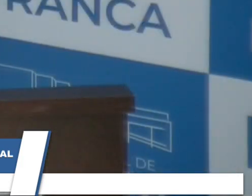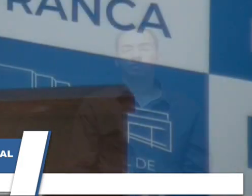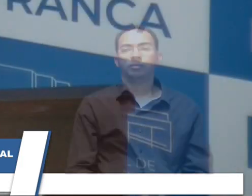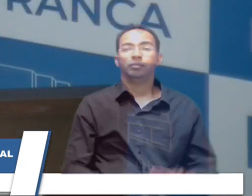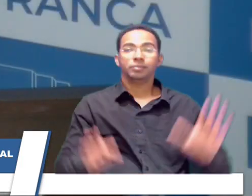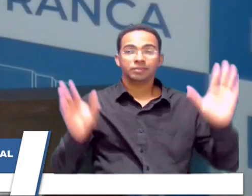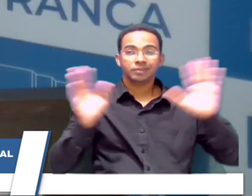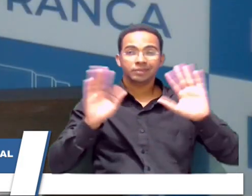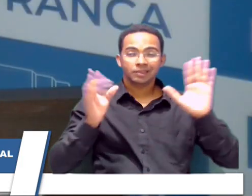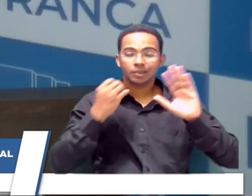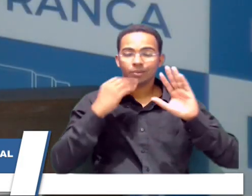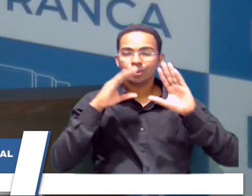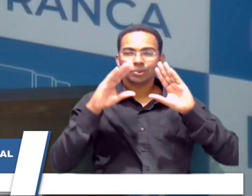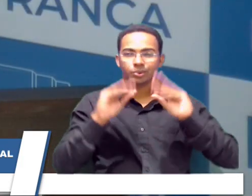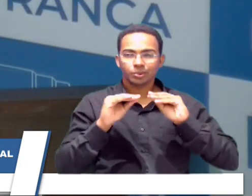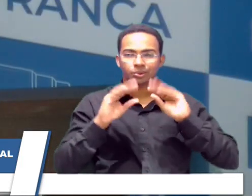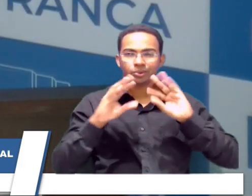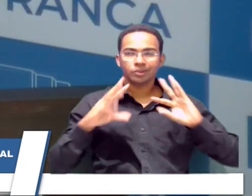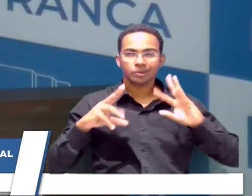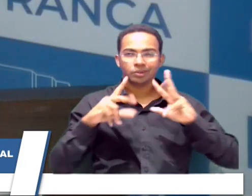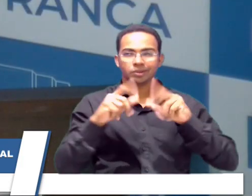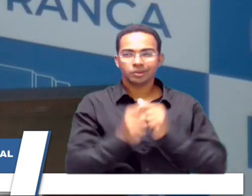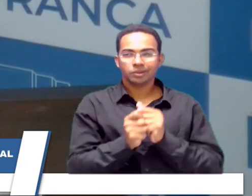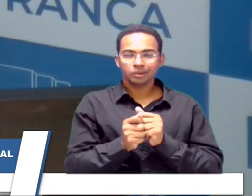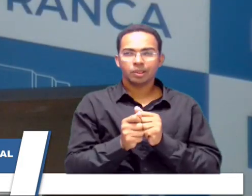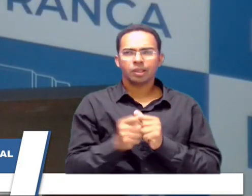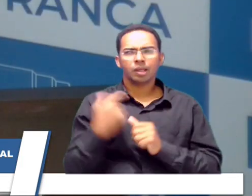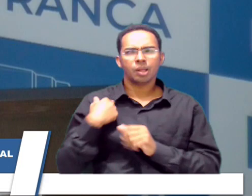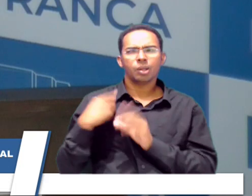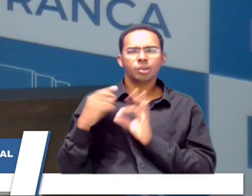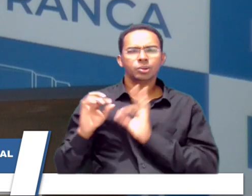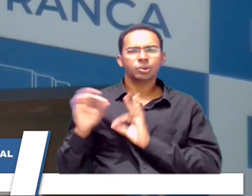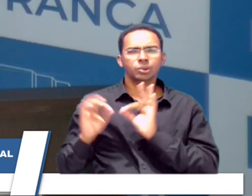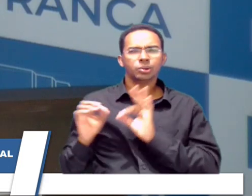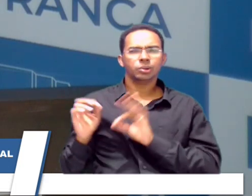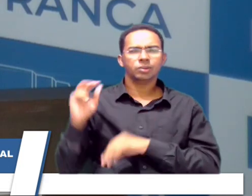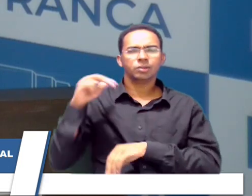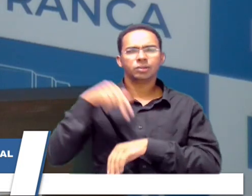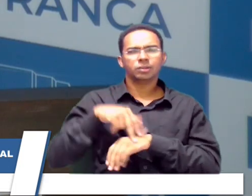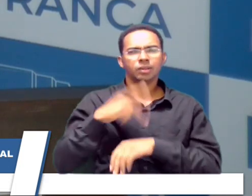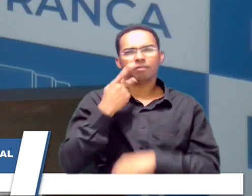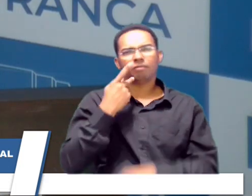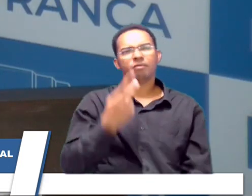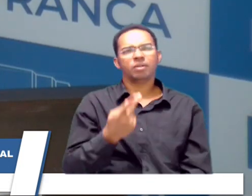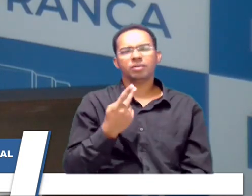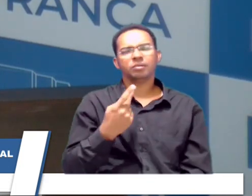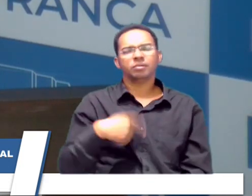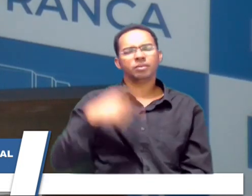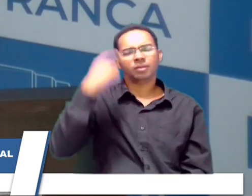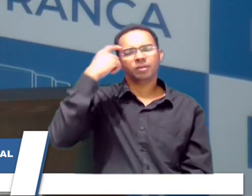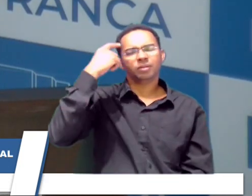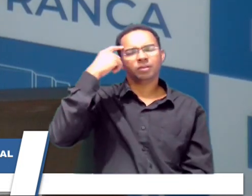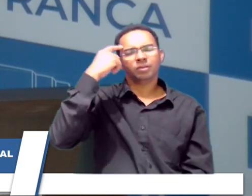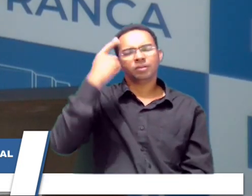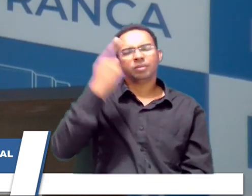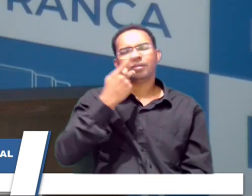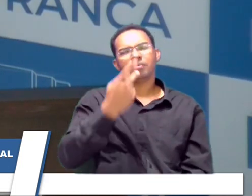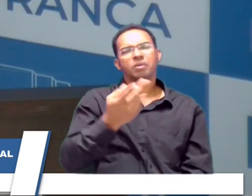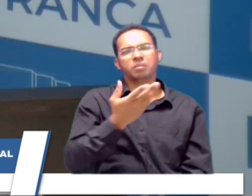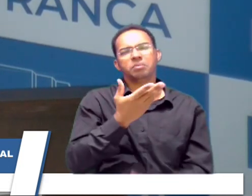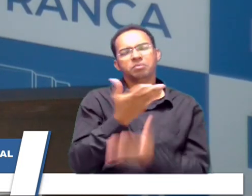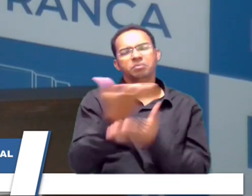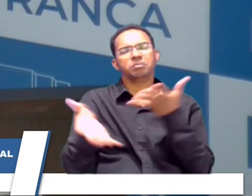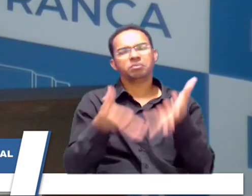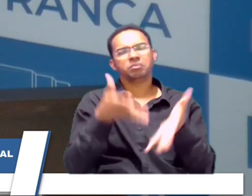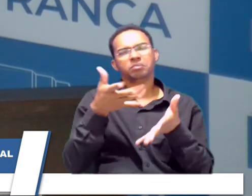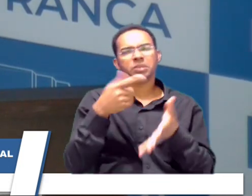Boa noite a todos. Quando eu estava preparando para falar pensando o que eu ia falar para vocês,